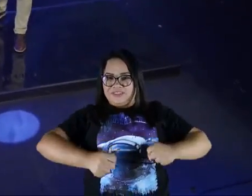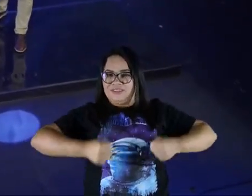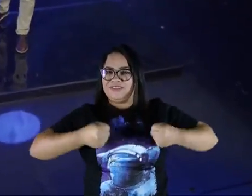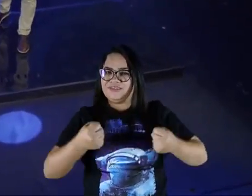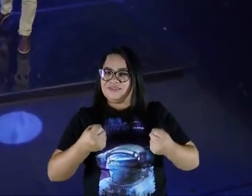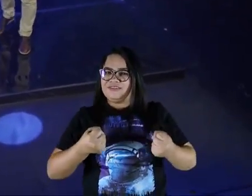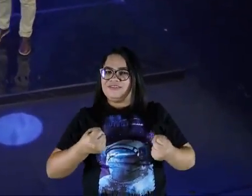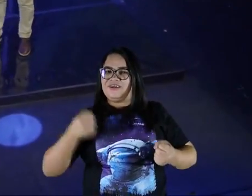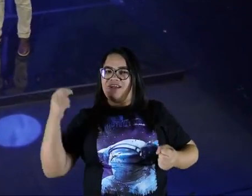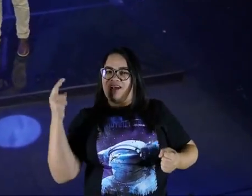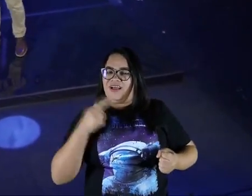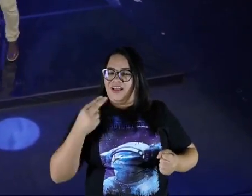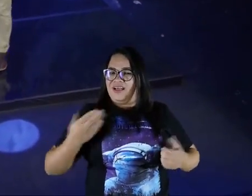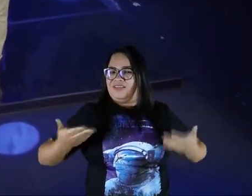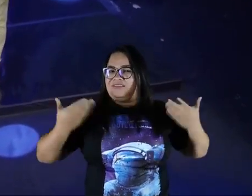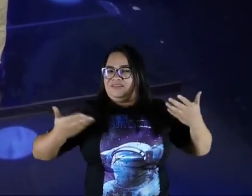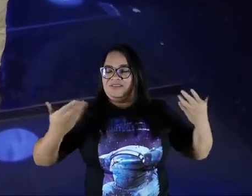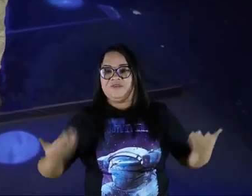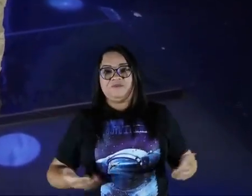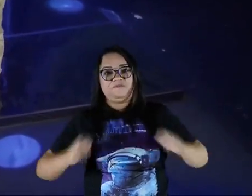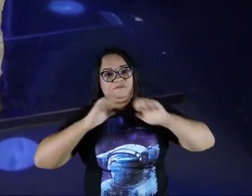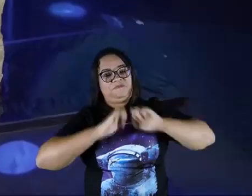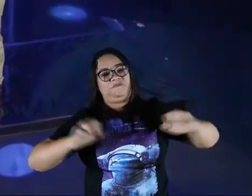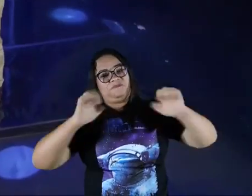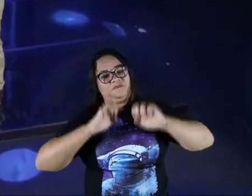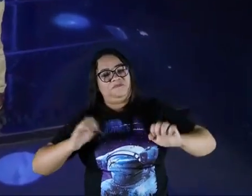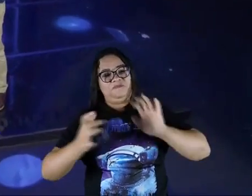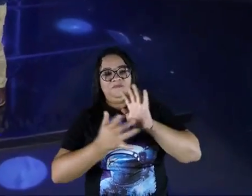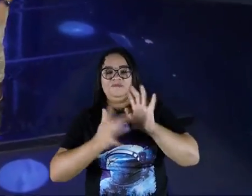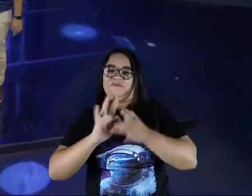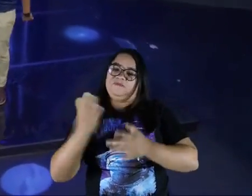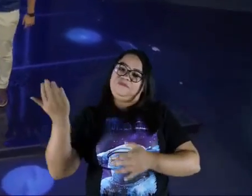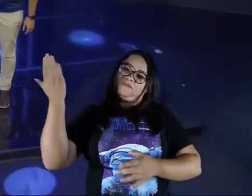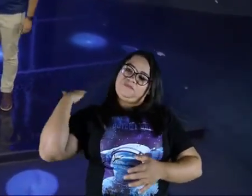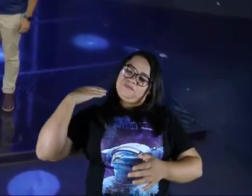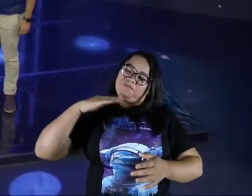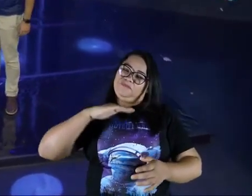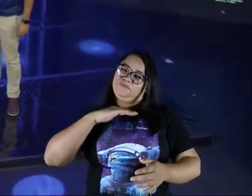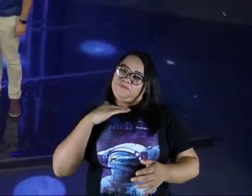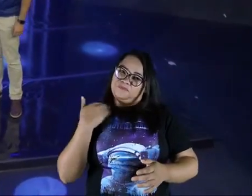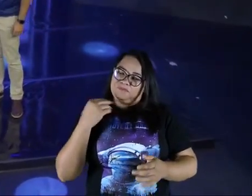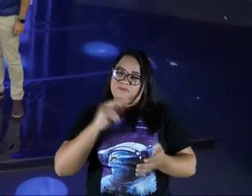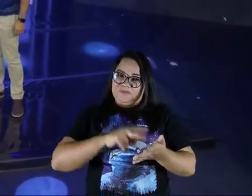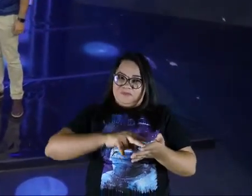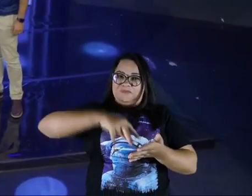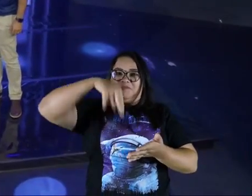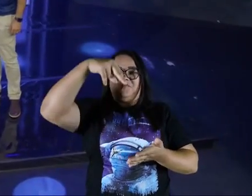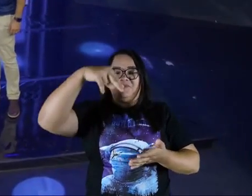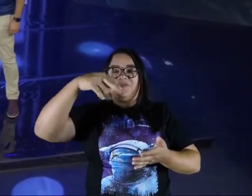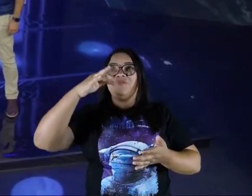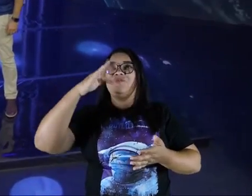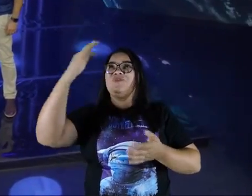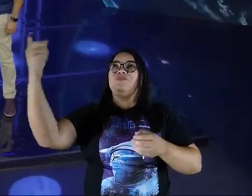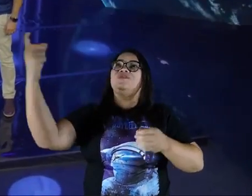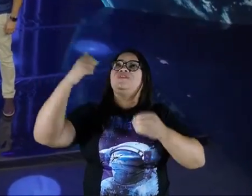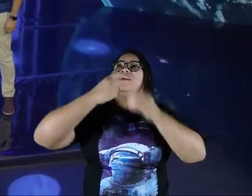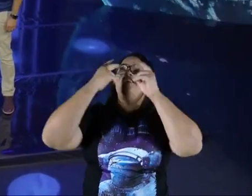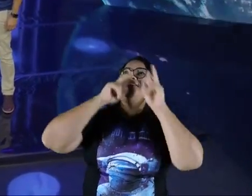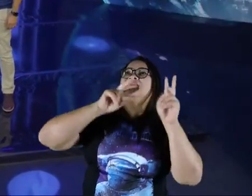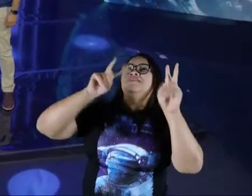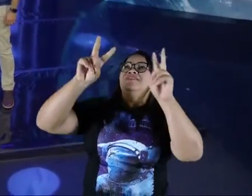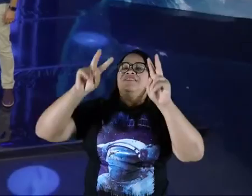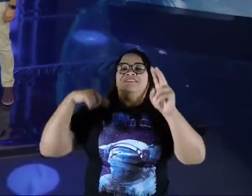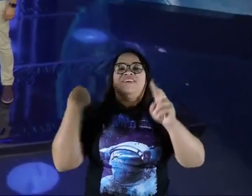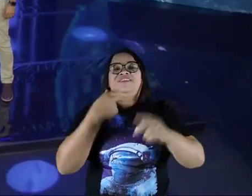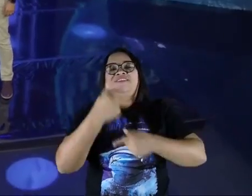força, com energia, que leve a mensagem de um Salvador crucificado, ressurreto, prestes a vir. E muito em breve nós vamos olhar Jesus voltar em